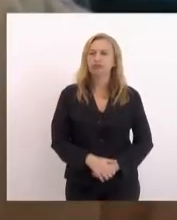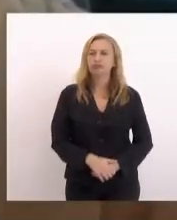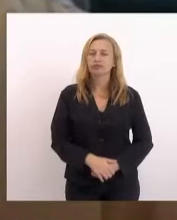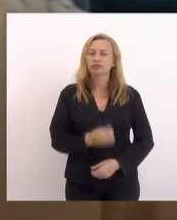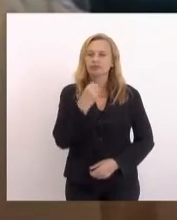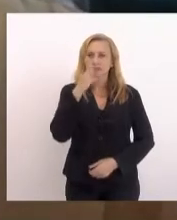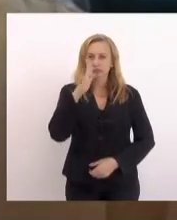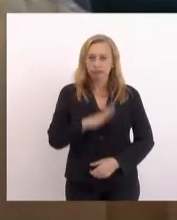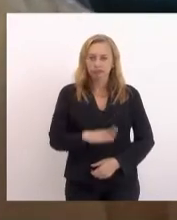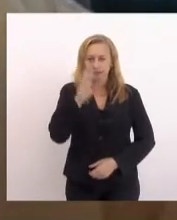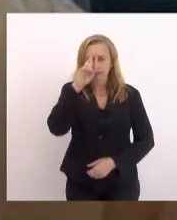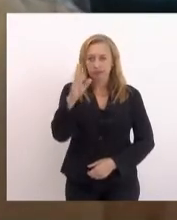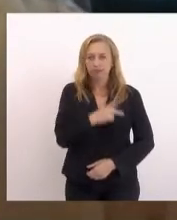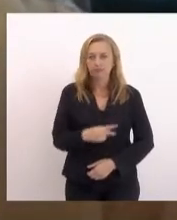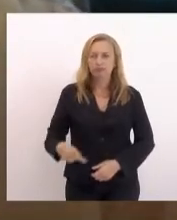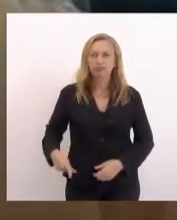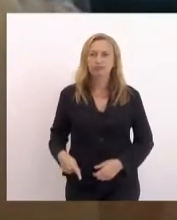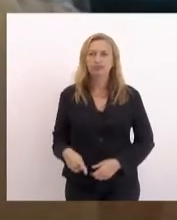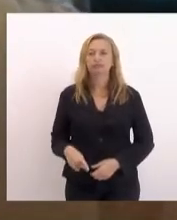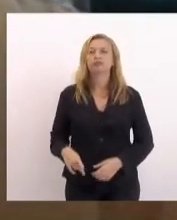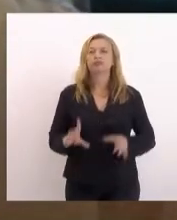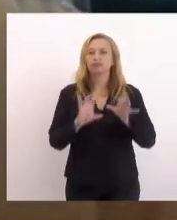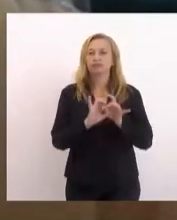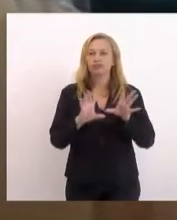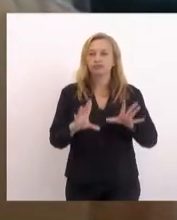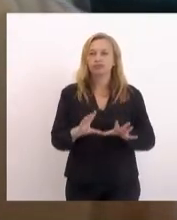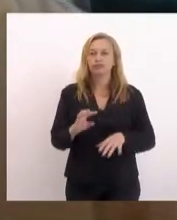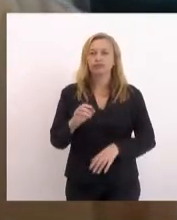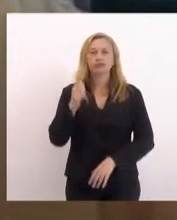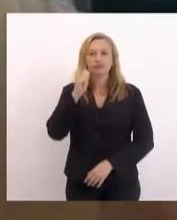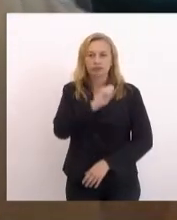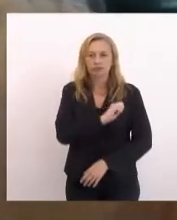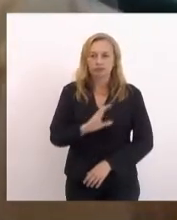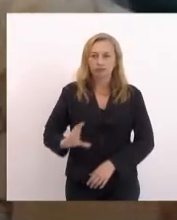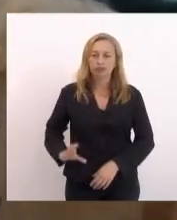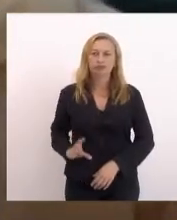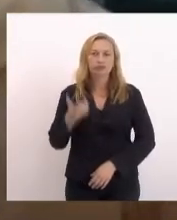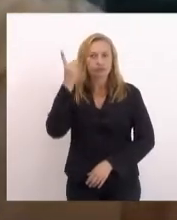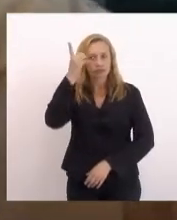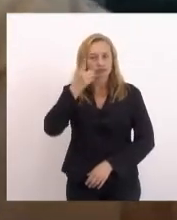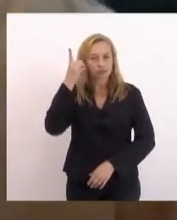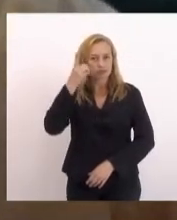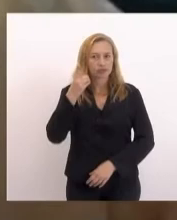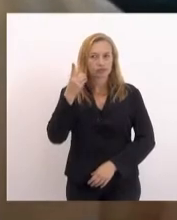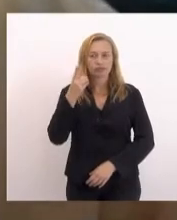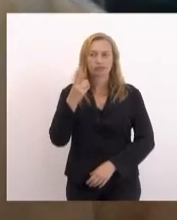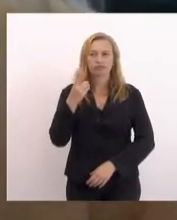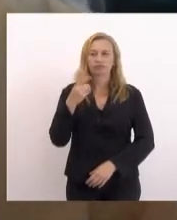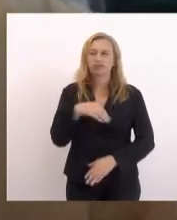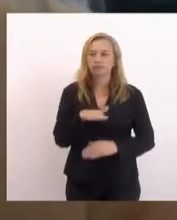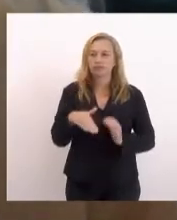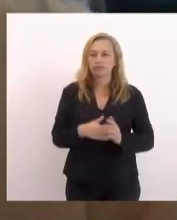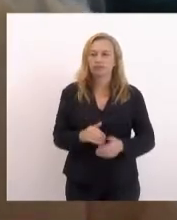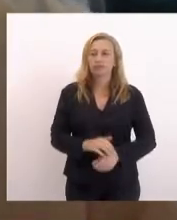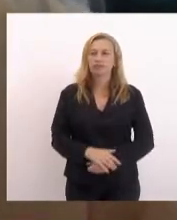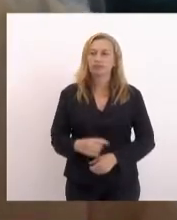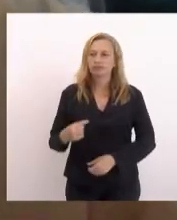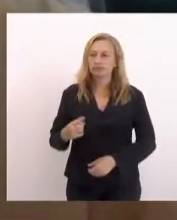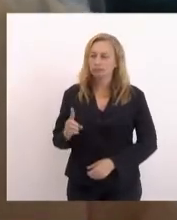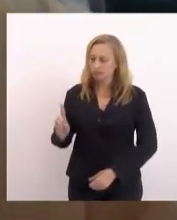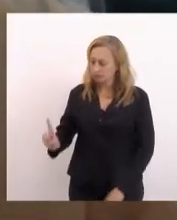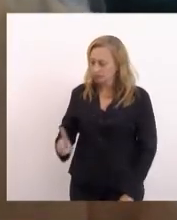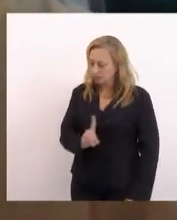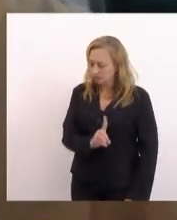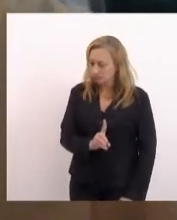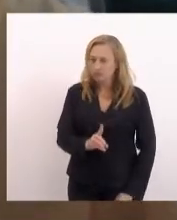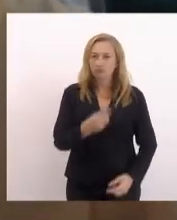Boa tarde, presidente democrático André Siciliano, deputadas e deputados. Venho aqui, então, discutir